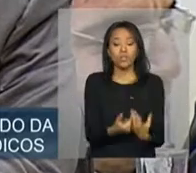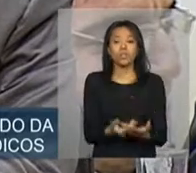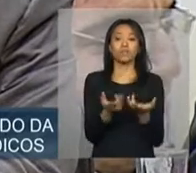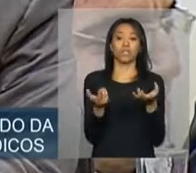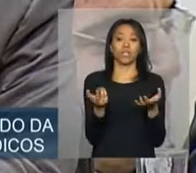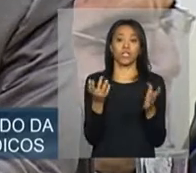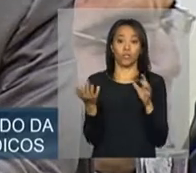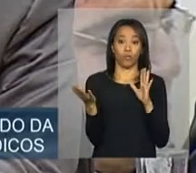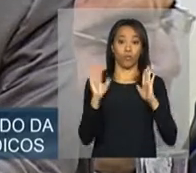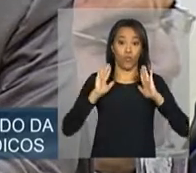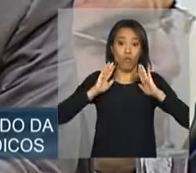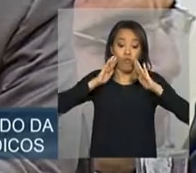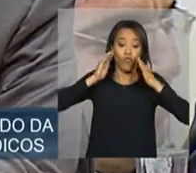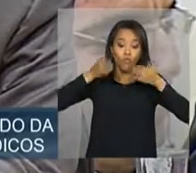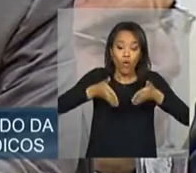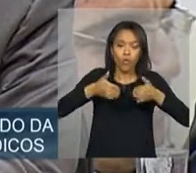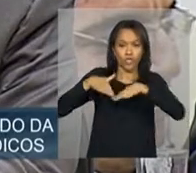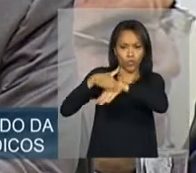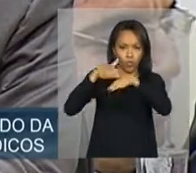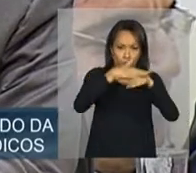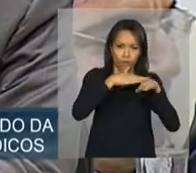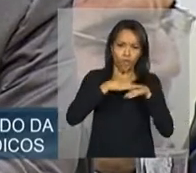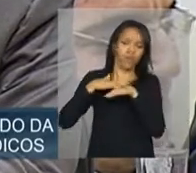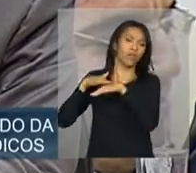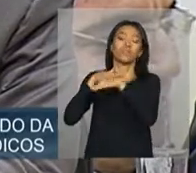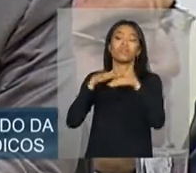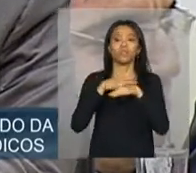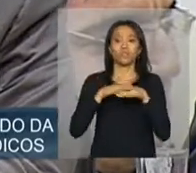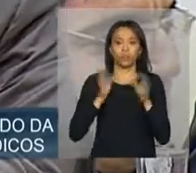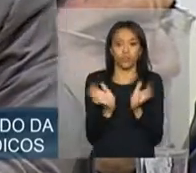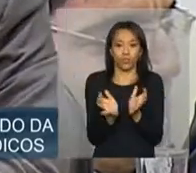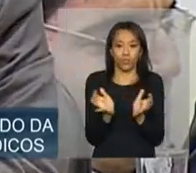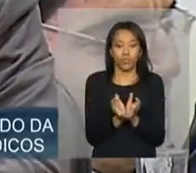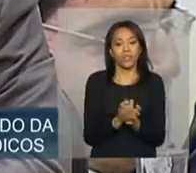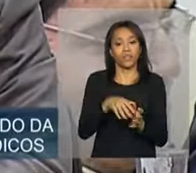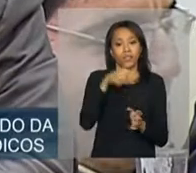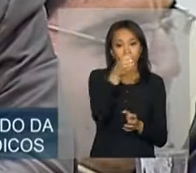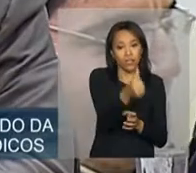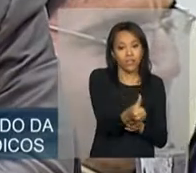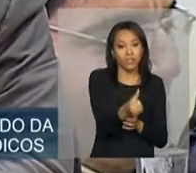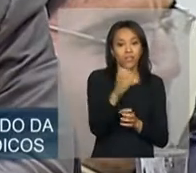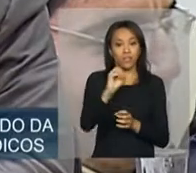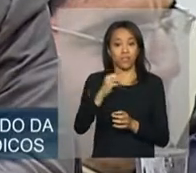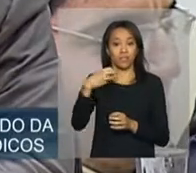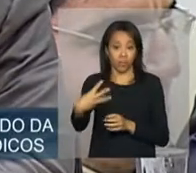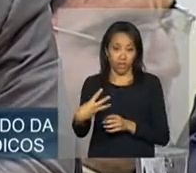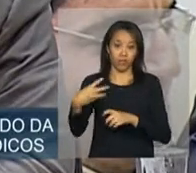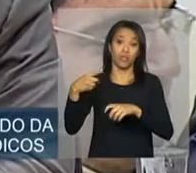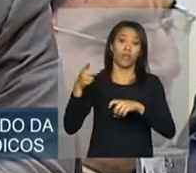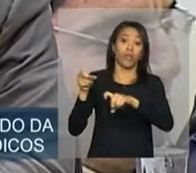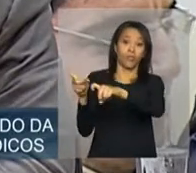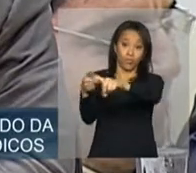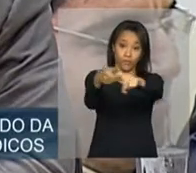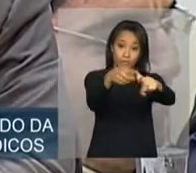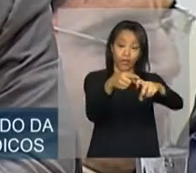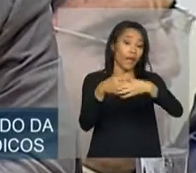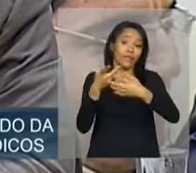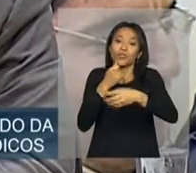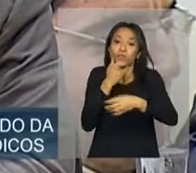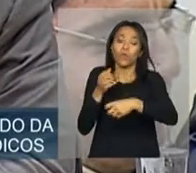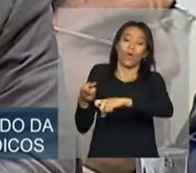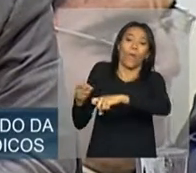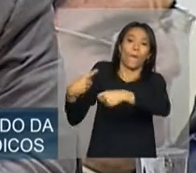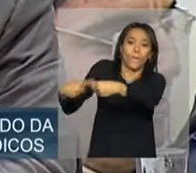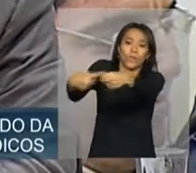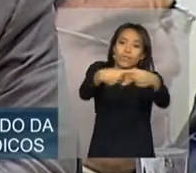bilaterais serão exatamente naquele 703 municípios que não tiveram nenhum profissional que selecionar